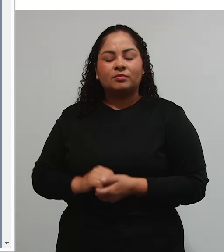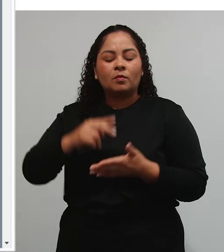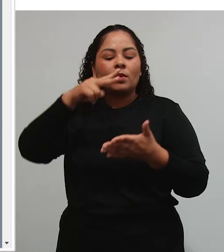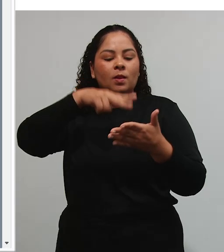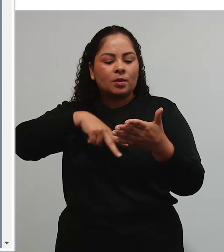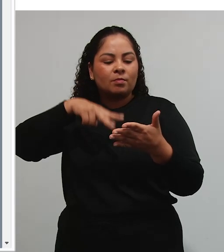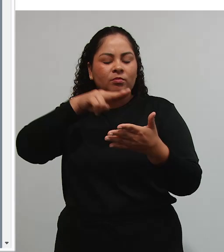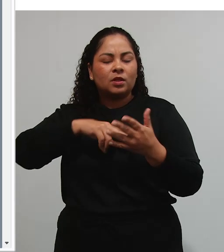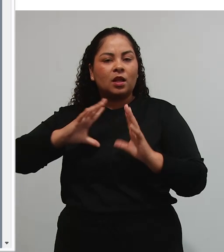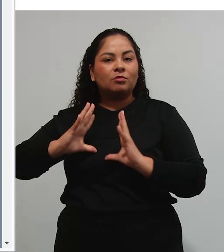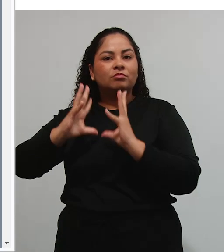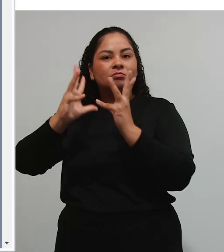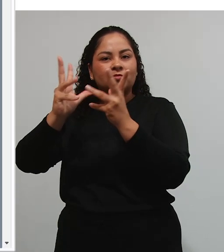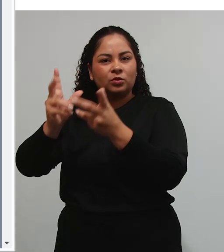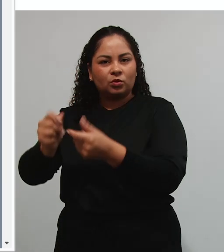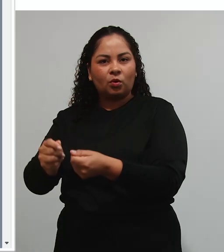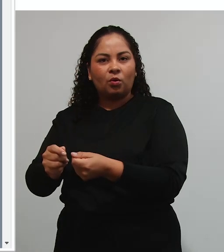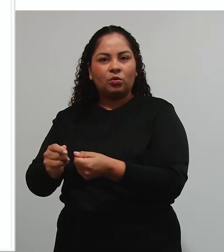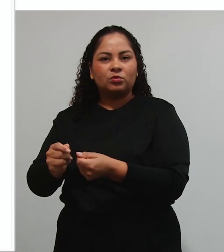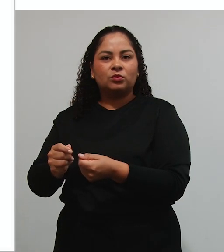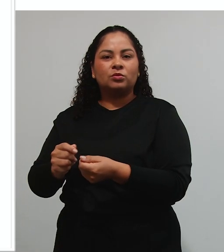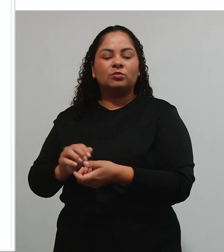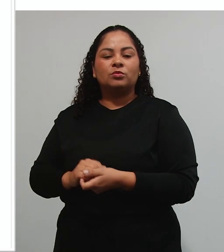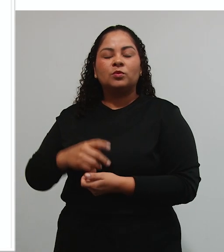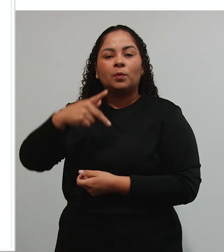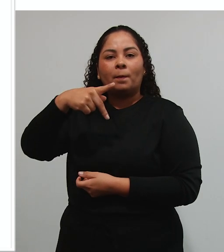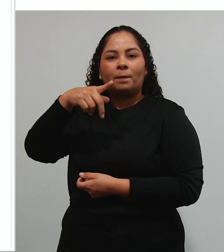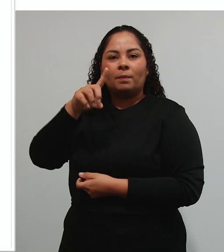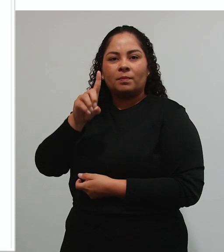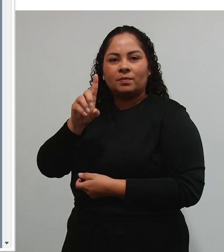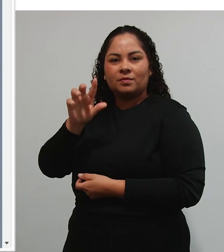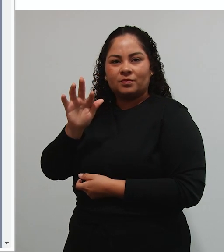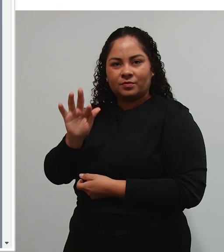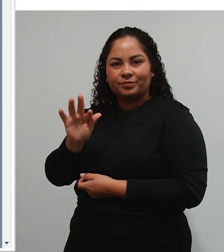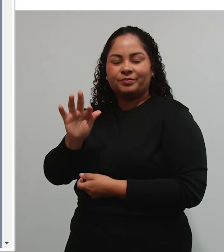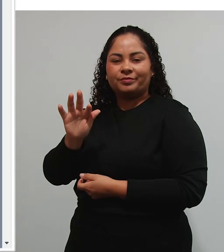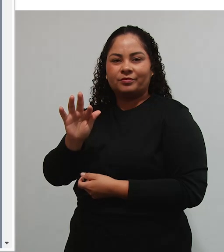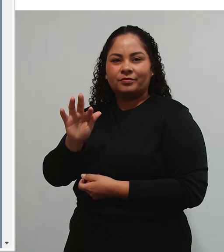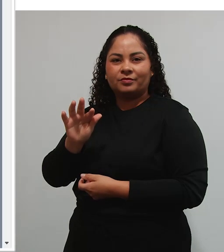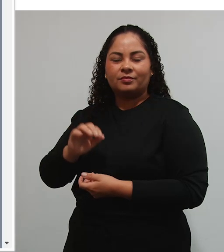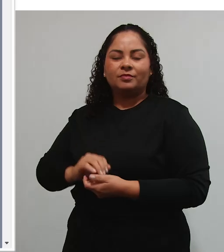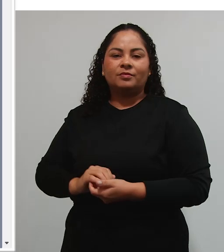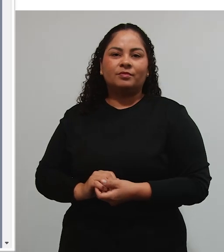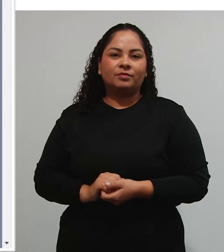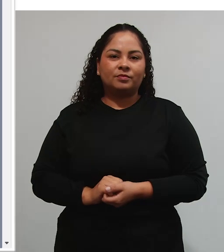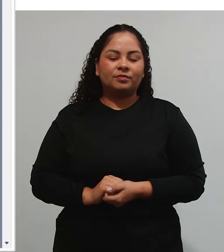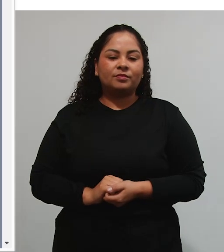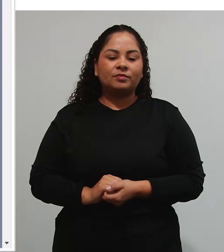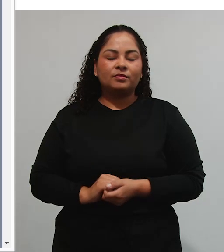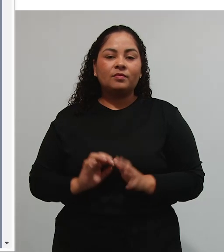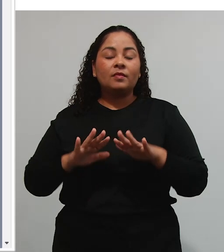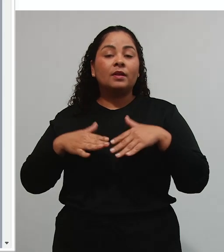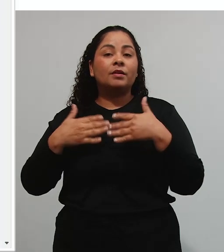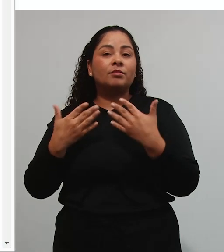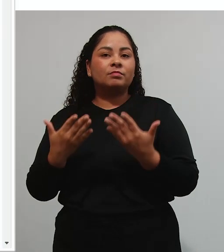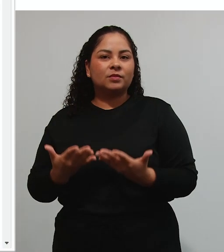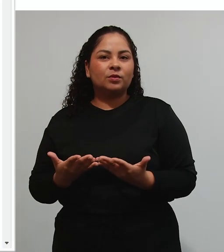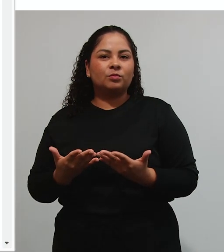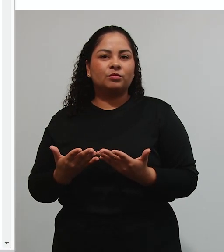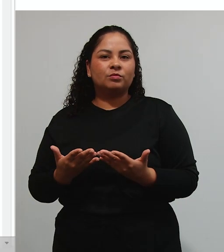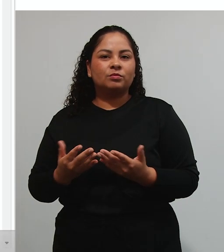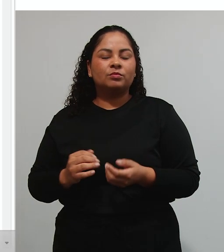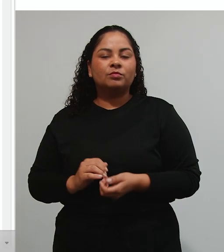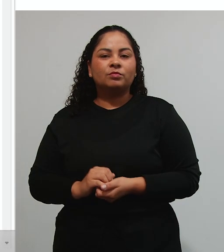ficam disponíveis para leitura, tá? Opa, cliquei no ícone errado. Então, para